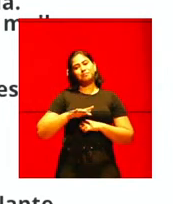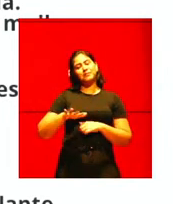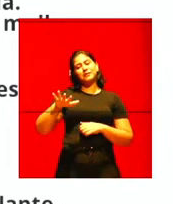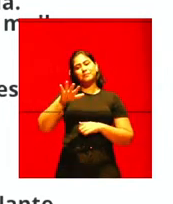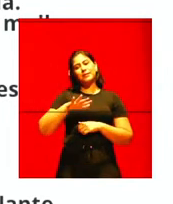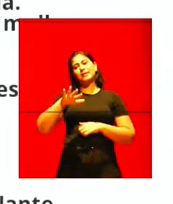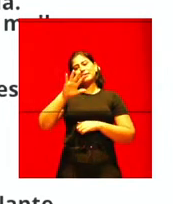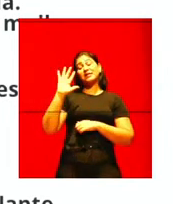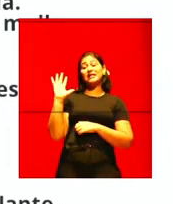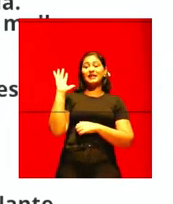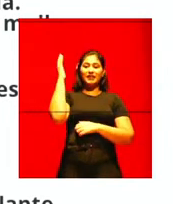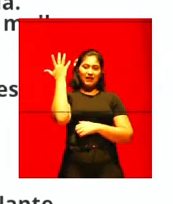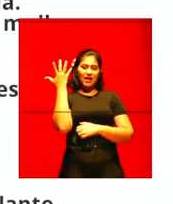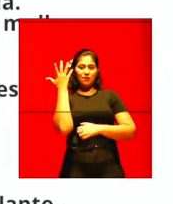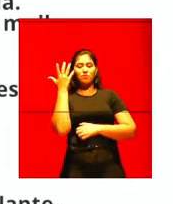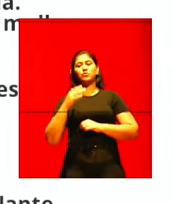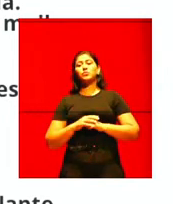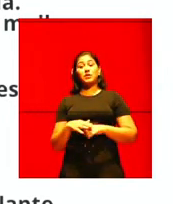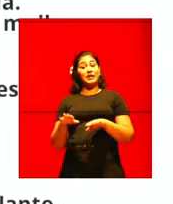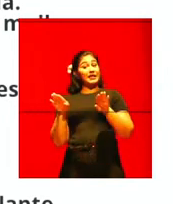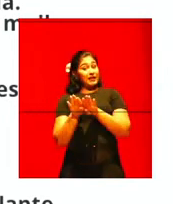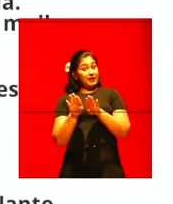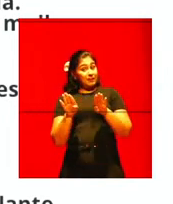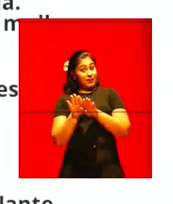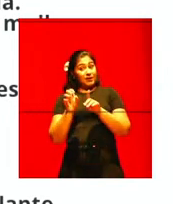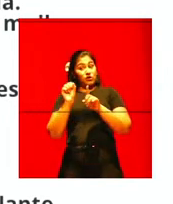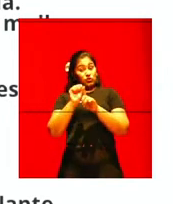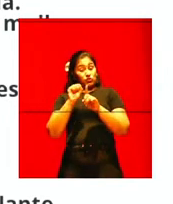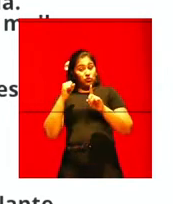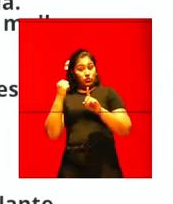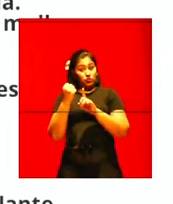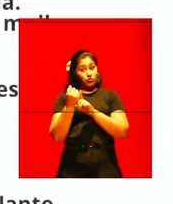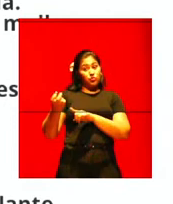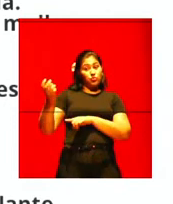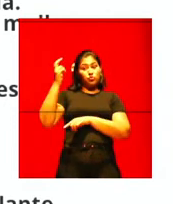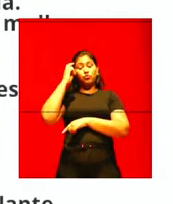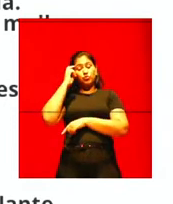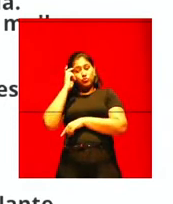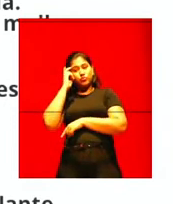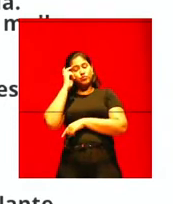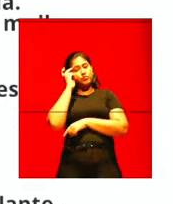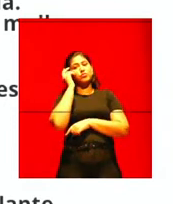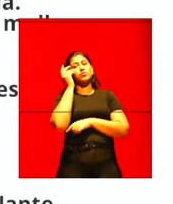em diferentes classes socioculturais. O texto